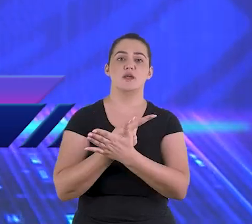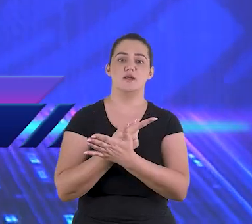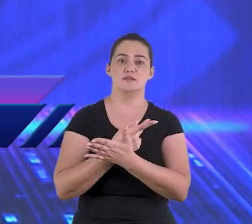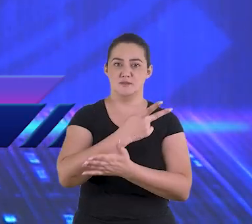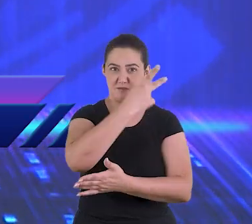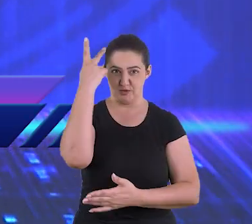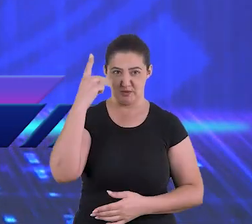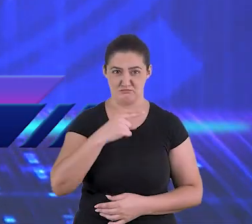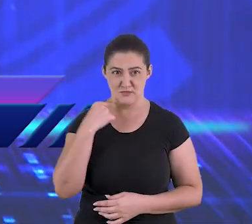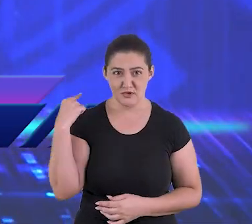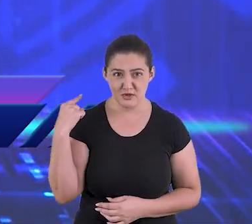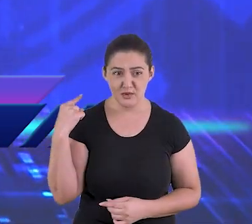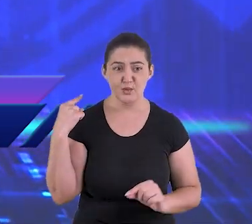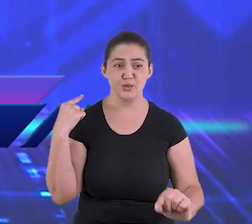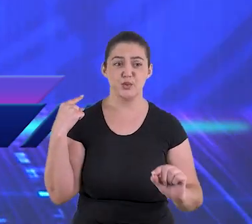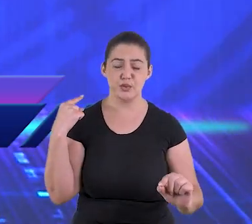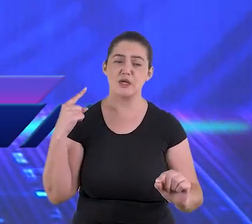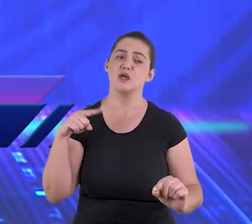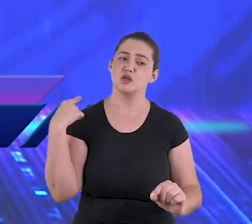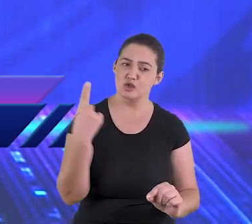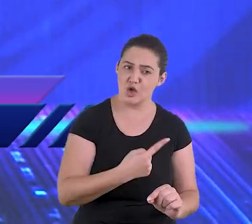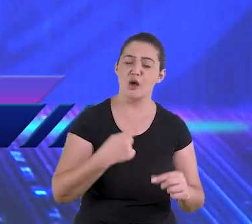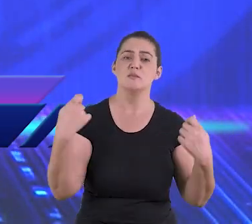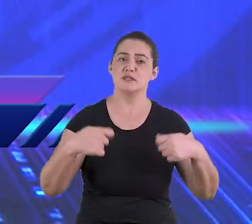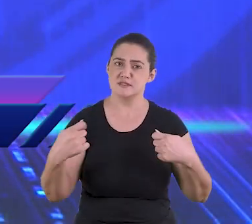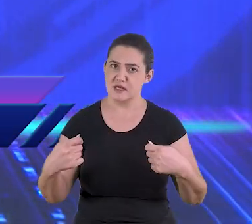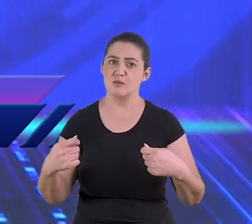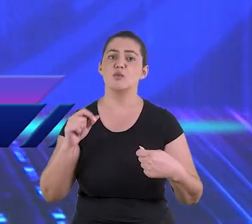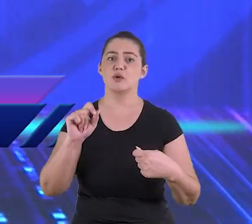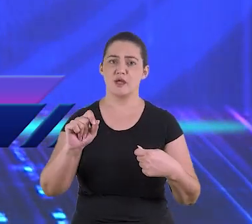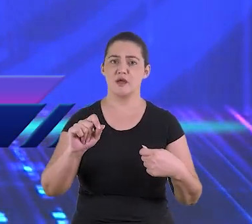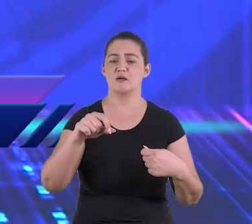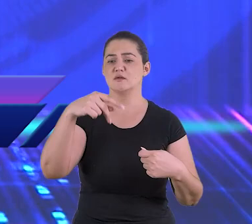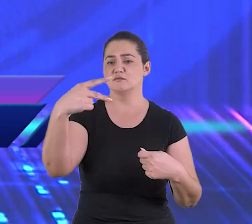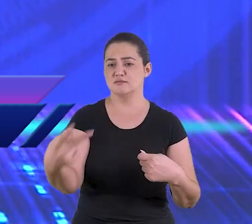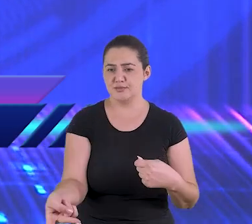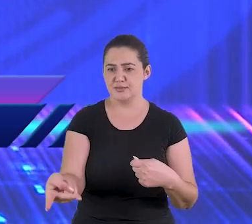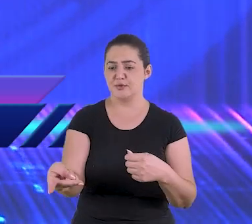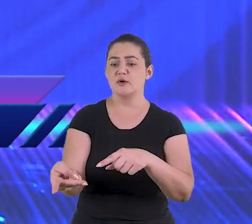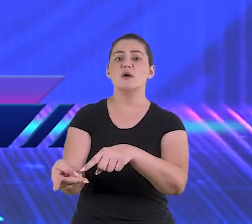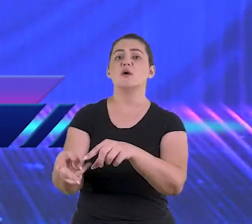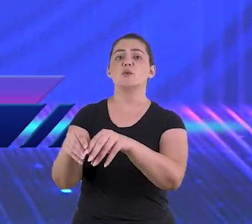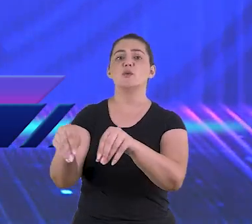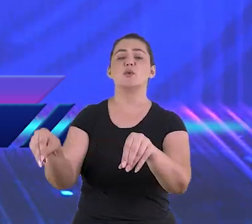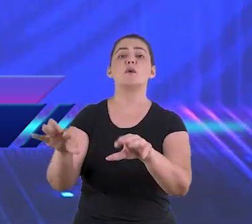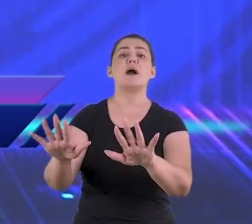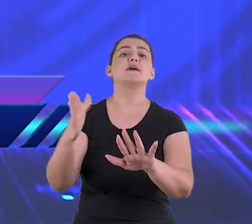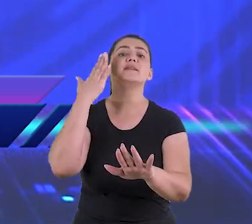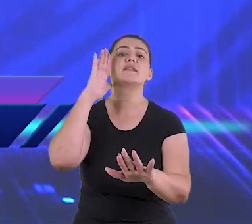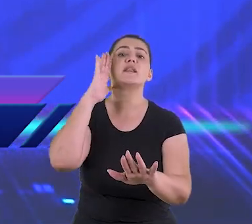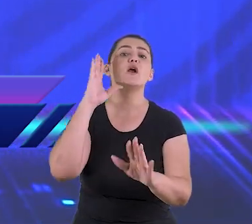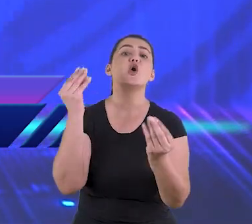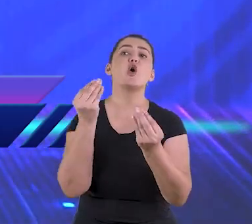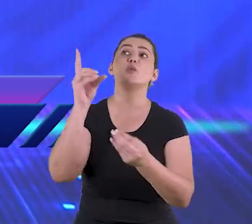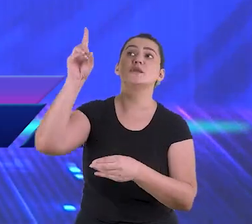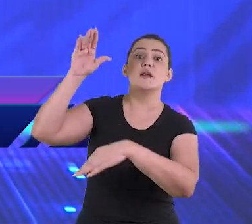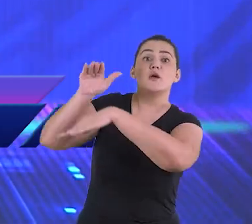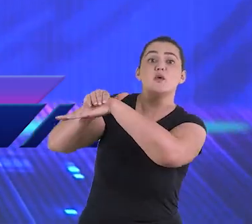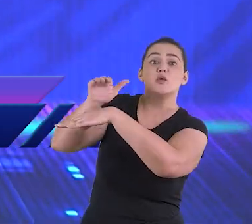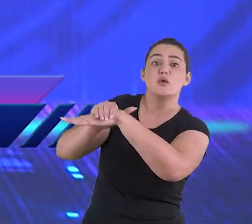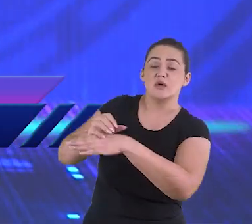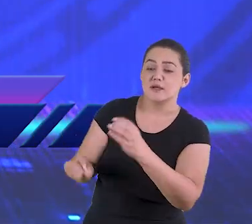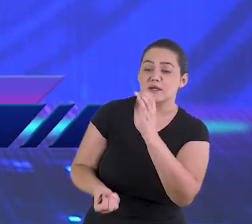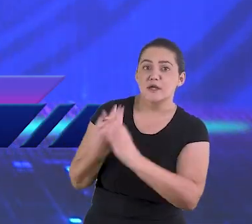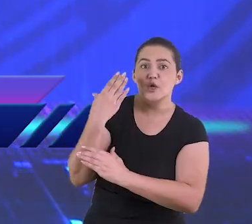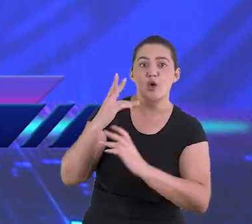o que acontece quando uma pessoa morre, nós precisamos voltar para a criação. Precisamos